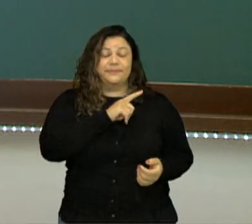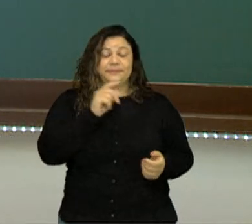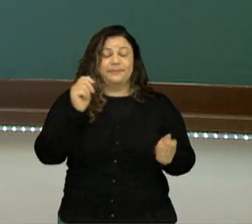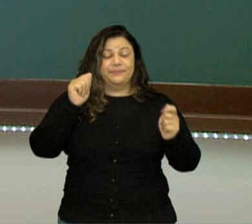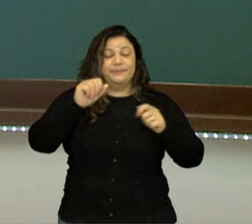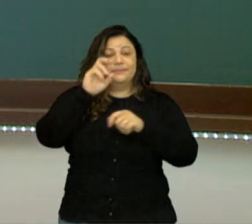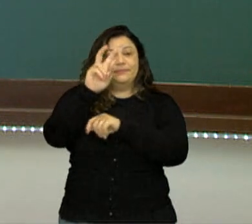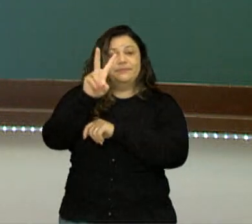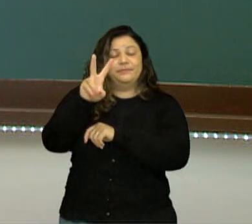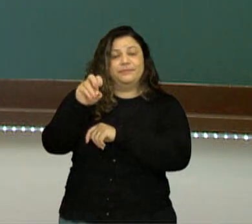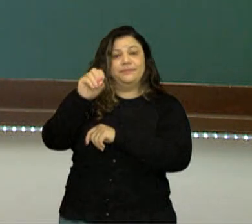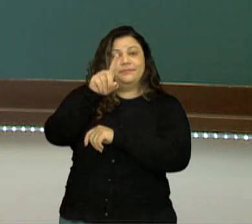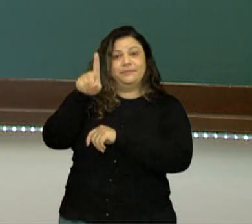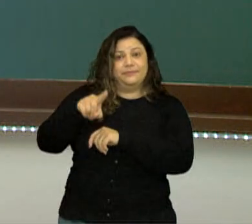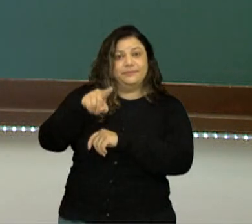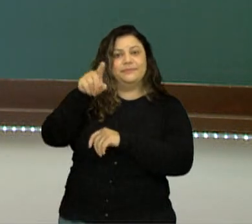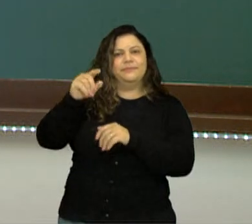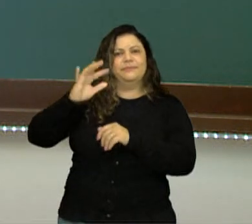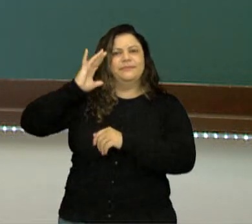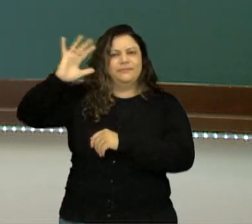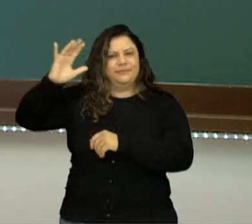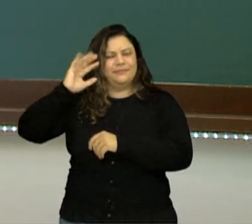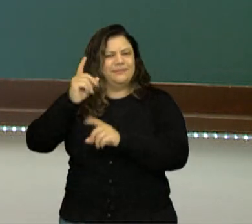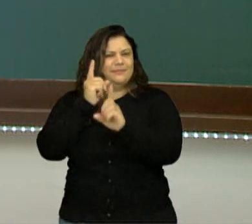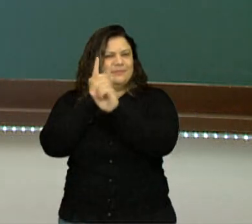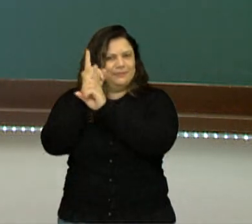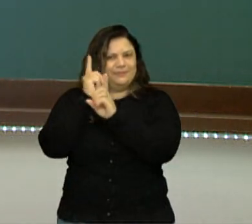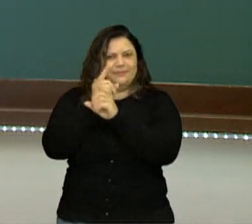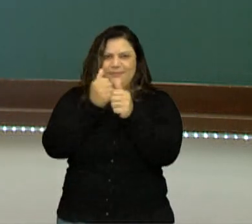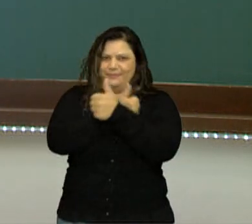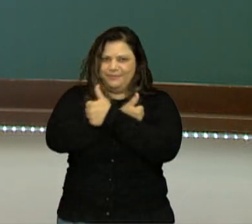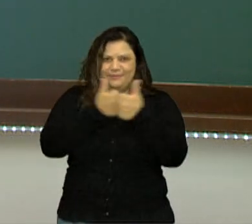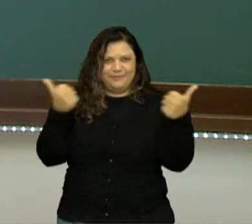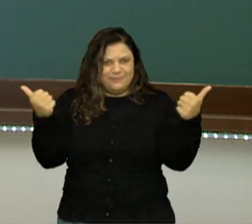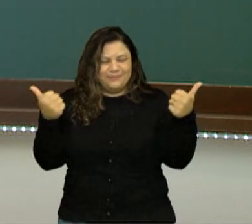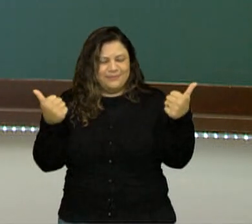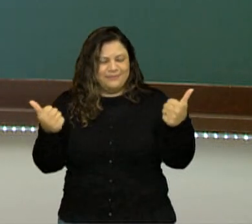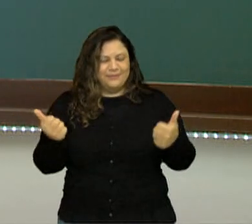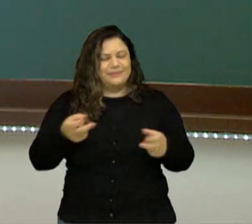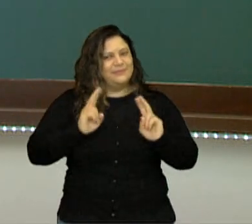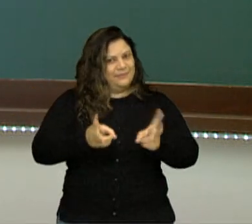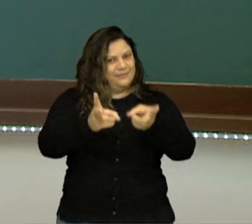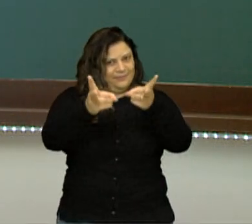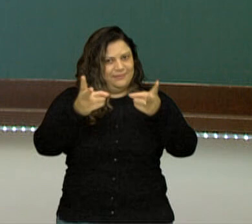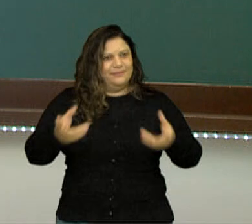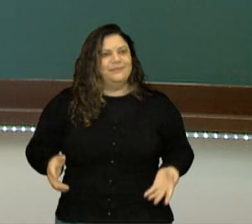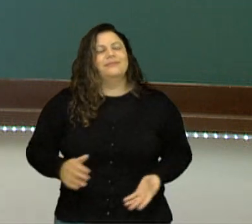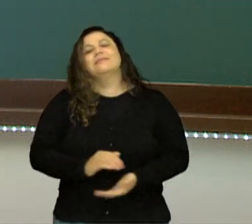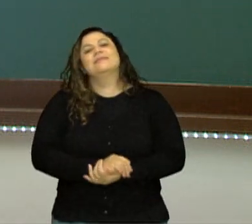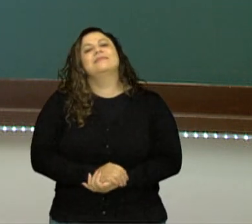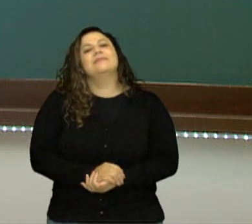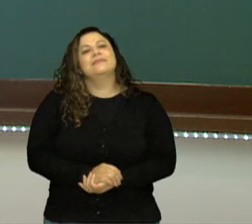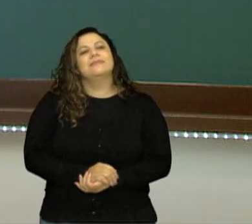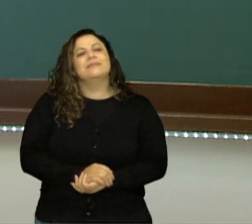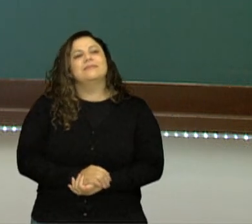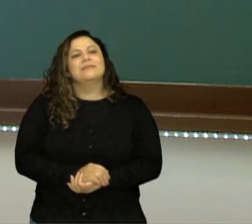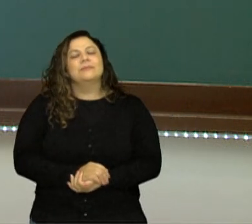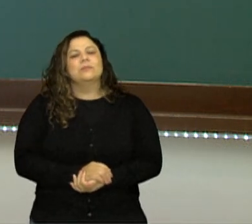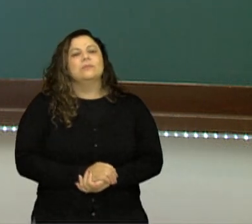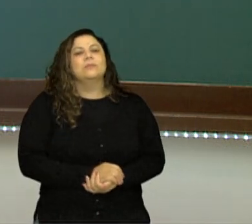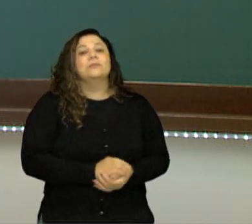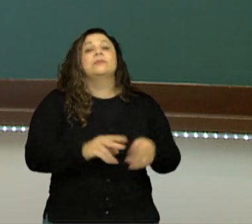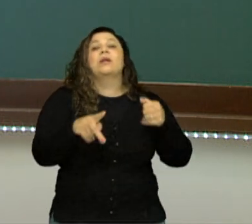aqui. Mas você encontrou, é claro, né? Show sempre, né? Vamos seguir? Vamos lá, então? Os